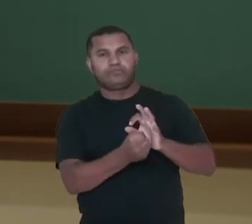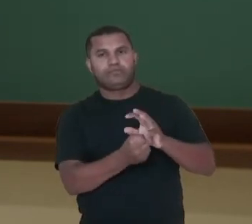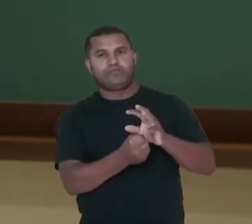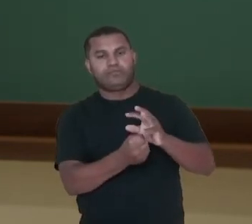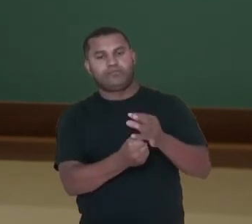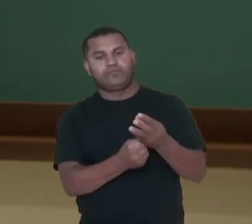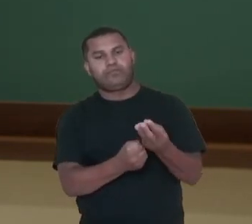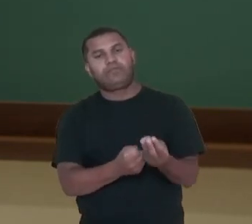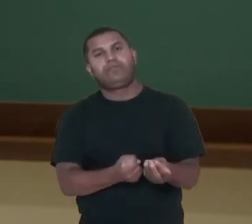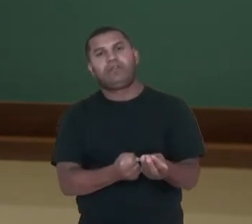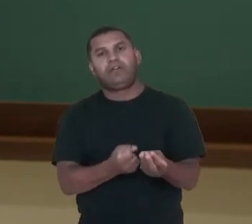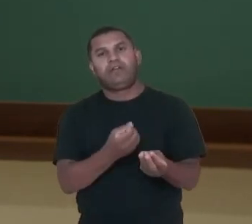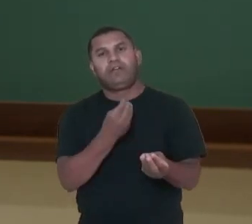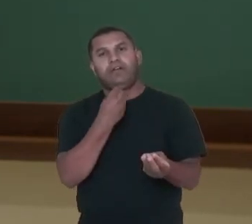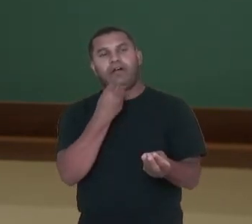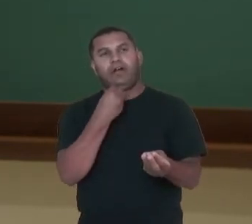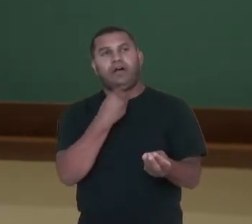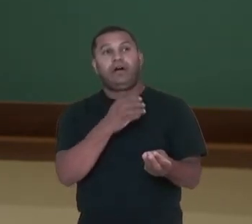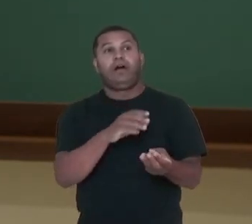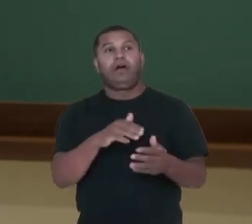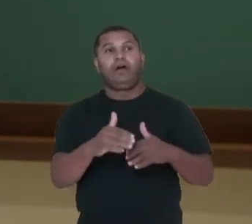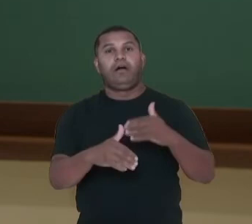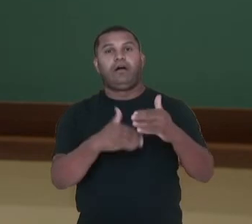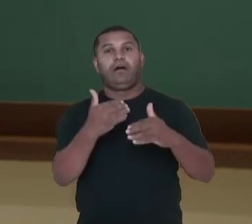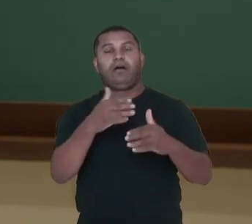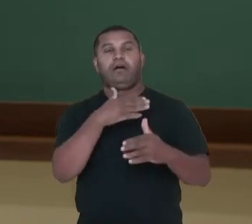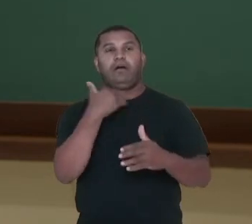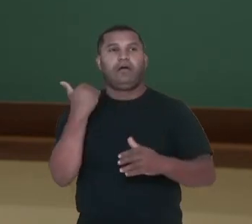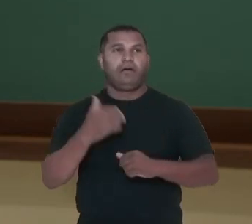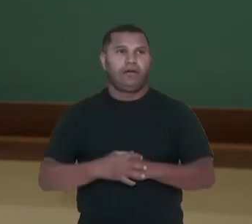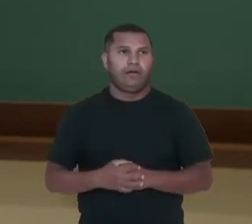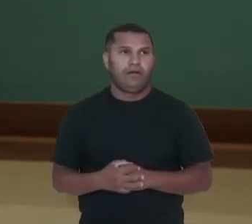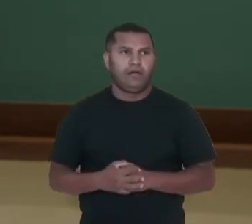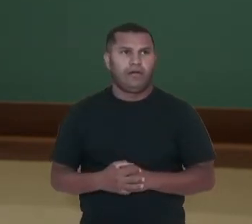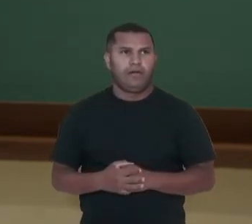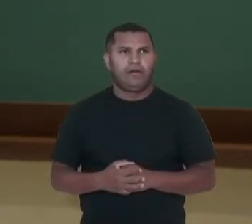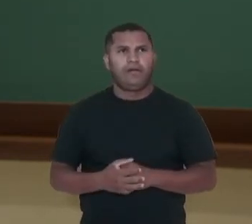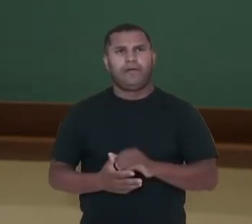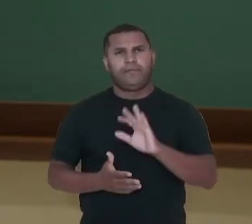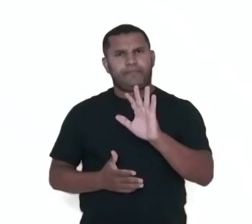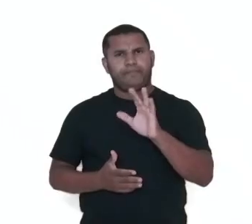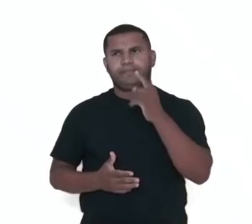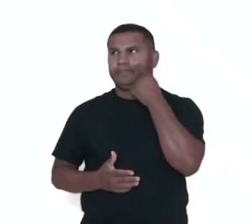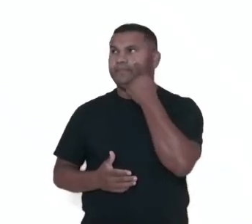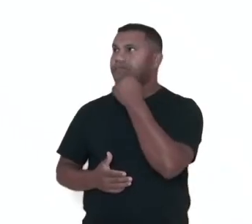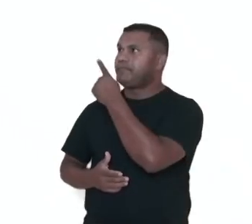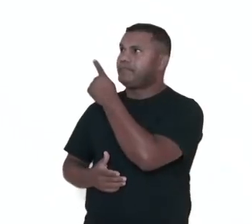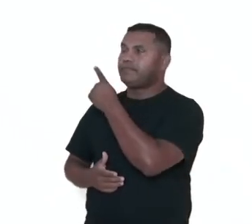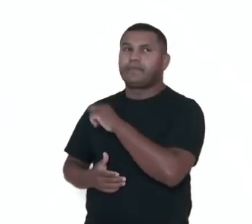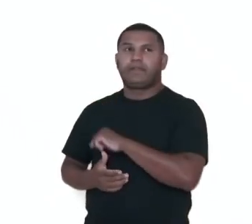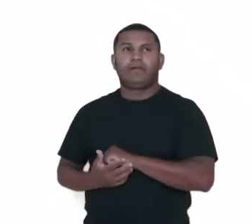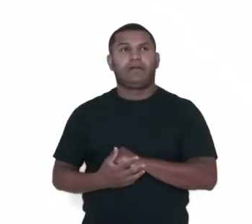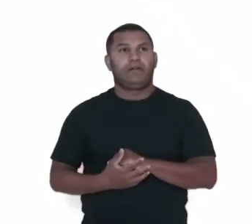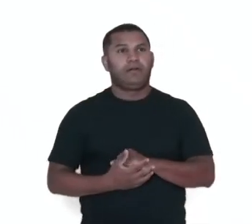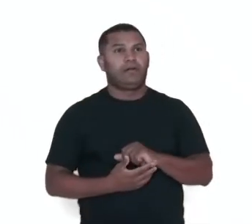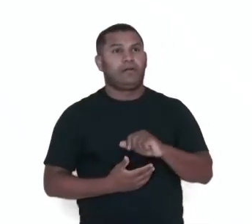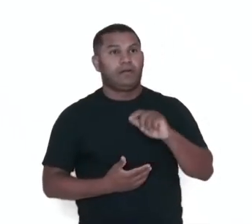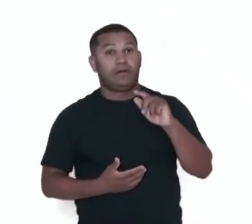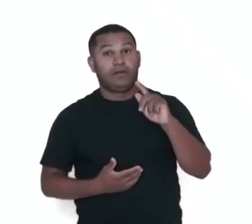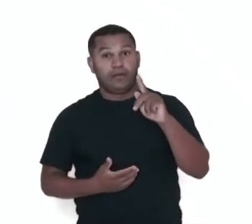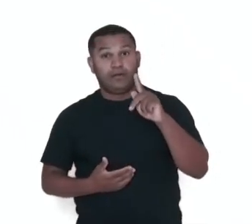né? Para crescer e se desenvolver. Os parasitas, olha aqui essa imagem impactante.